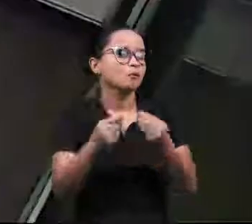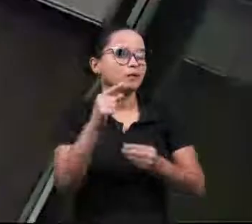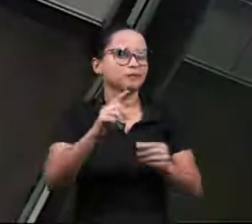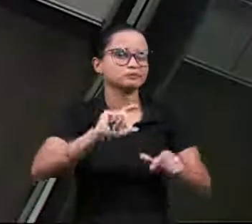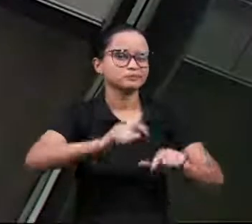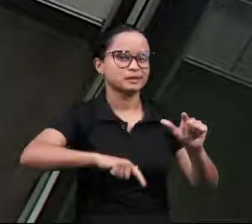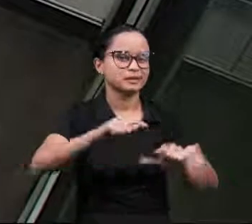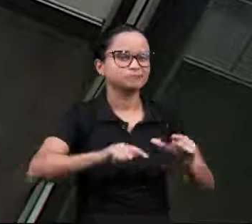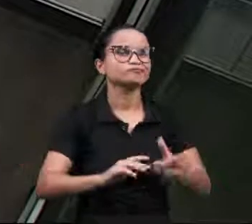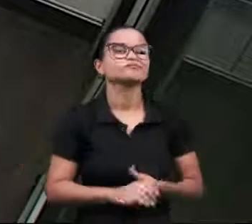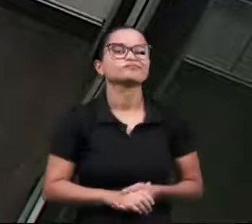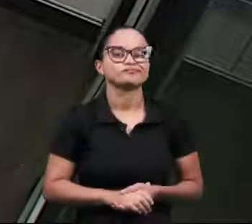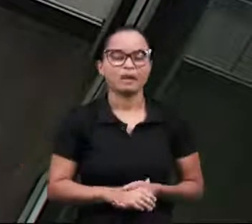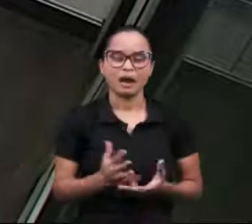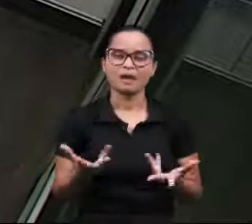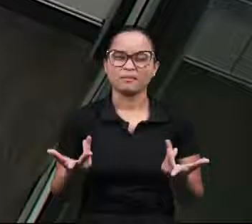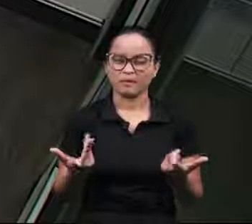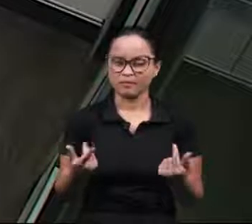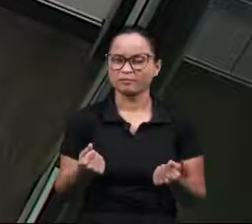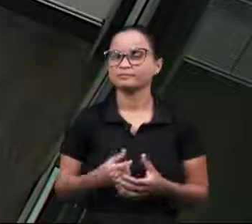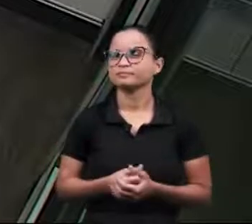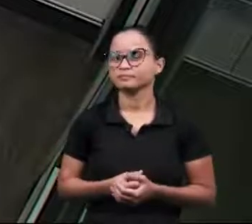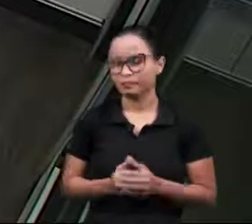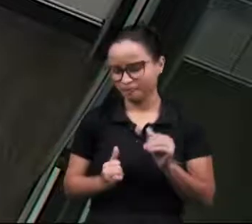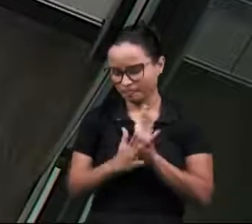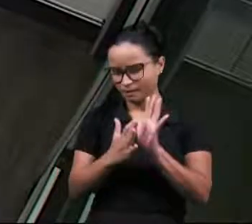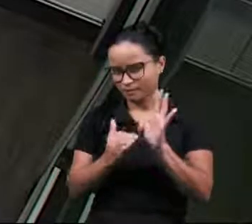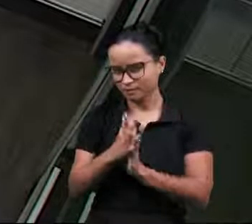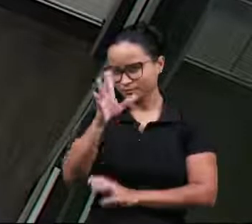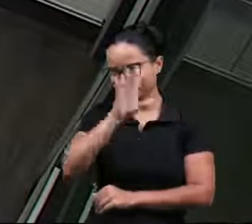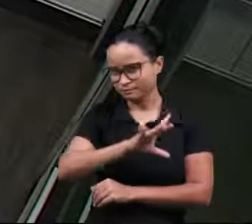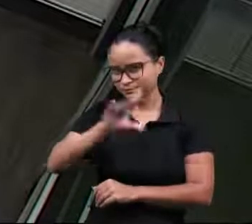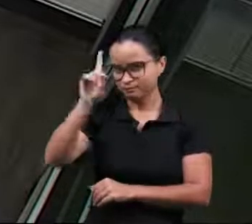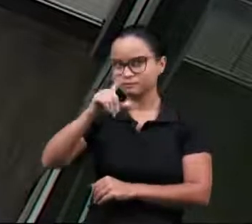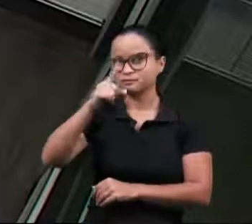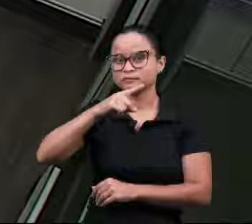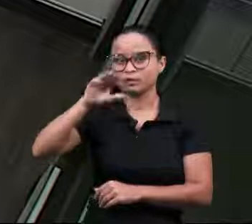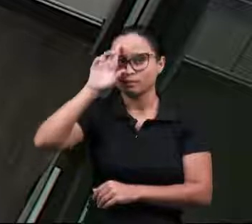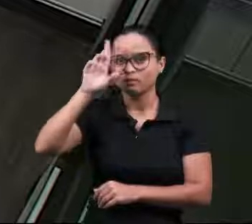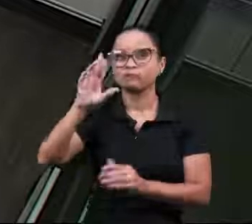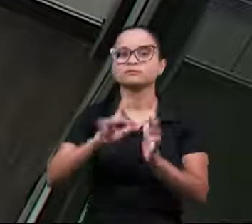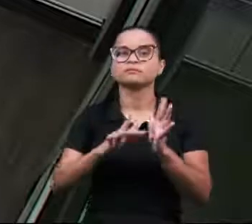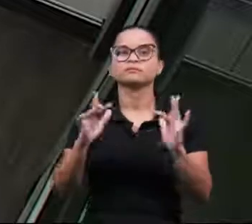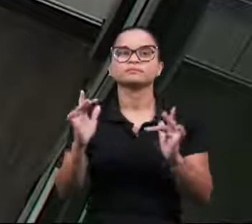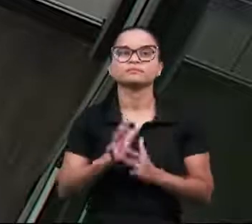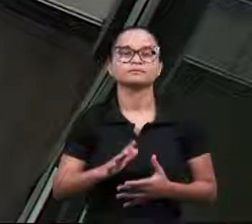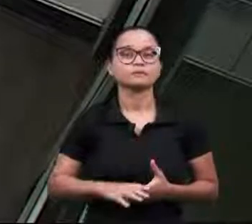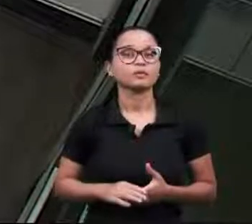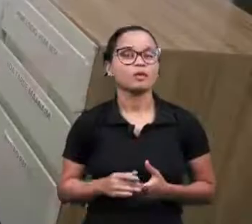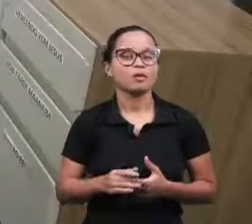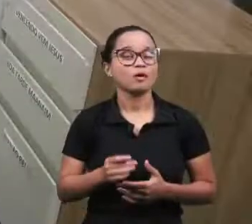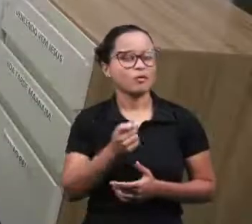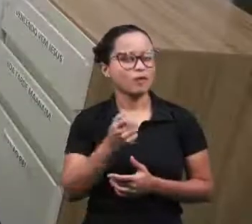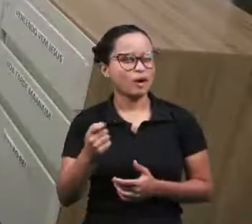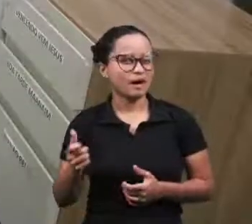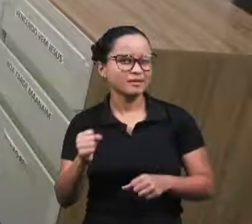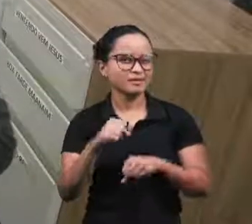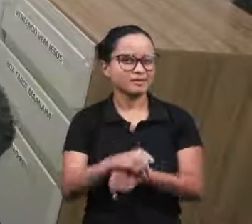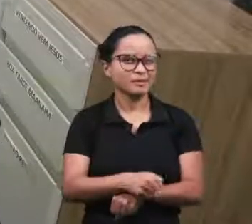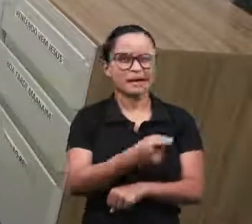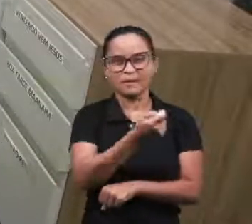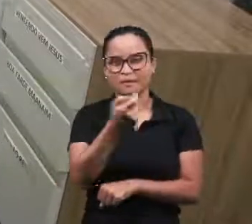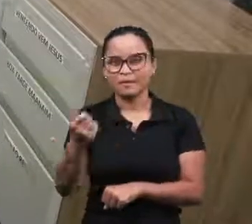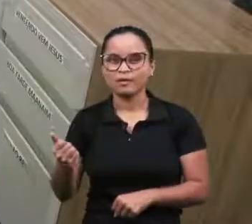Maravilha, né, não pastor? Louvado seja o nome do Senhor. O nome do nosso Senhor Jesus. Meus irmãos, quase um mini seminário aqui com nosso querido